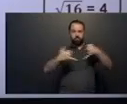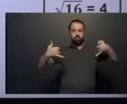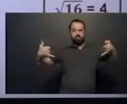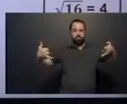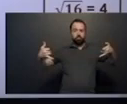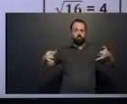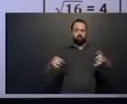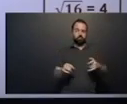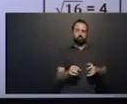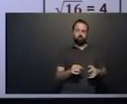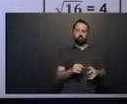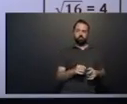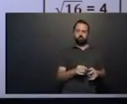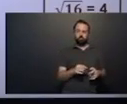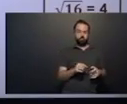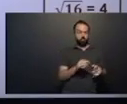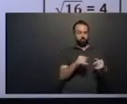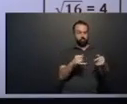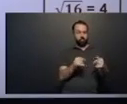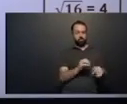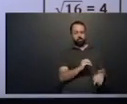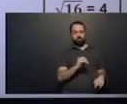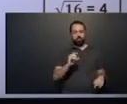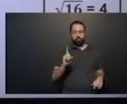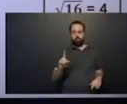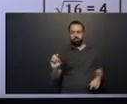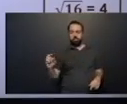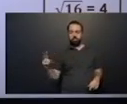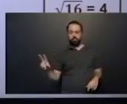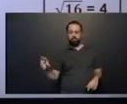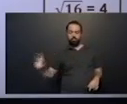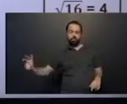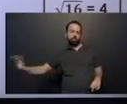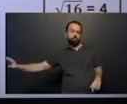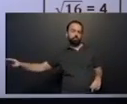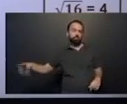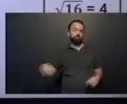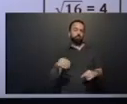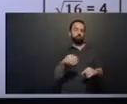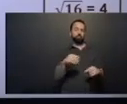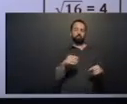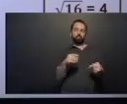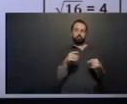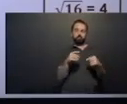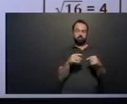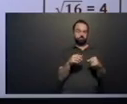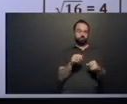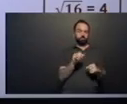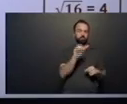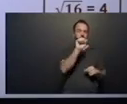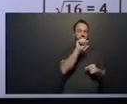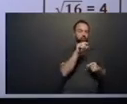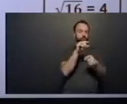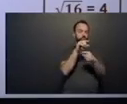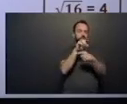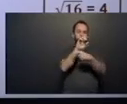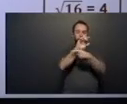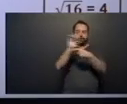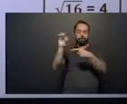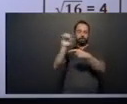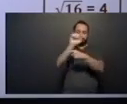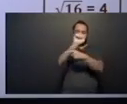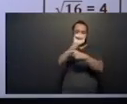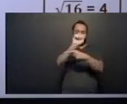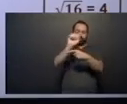o 0, 1, 2, 3, 4, 5 e 6, e algumas letras. Essas letras que seriam